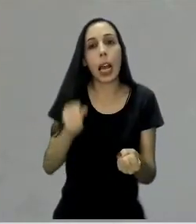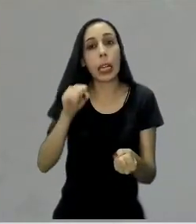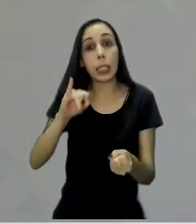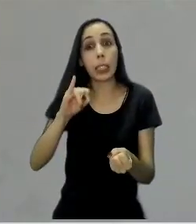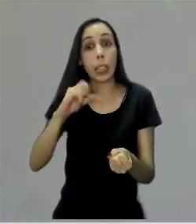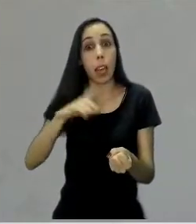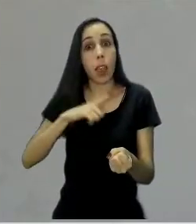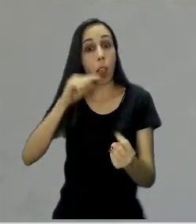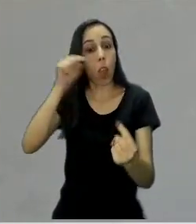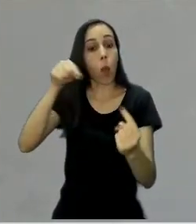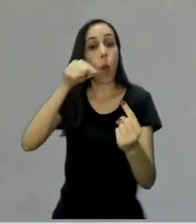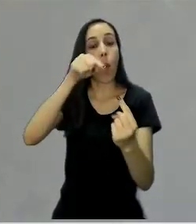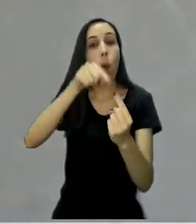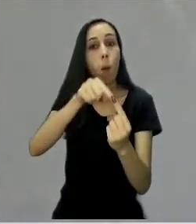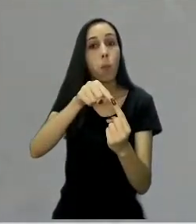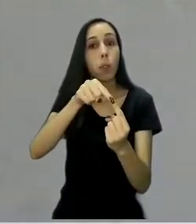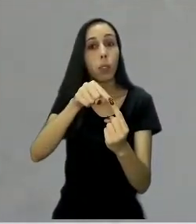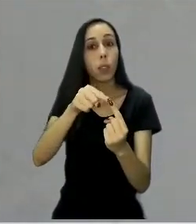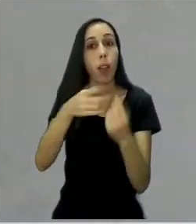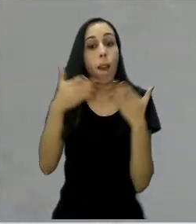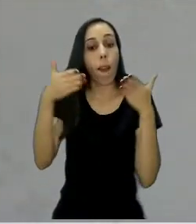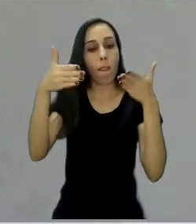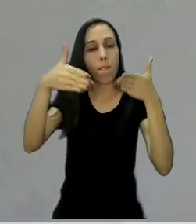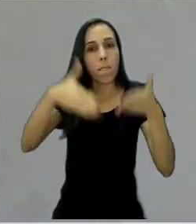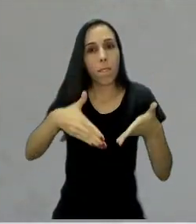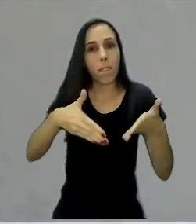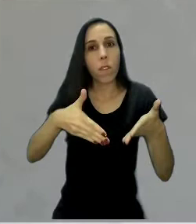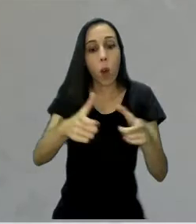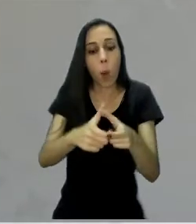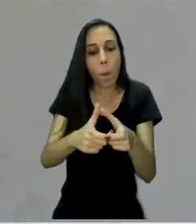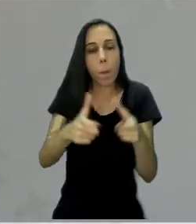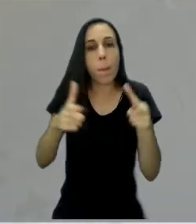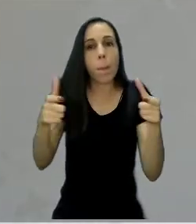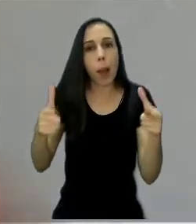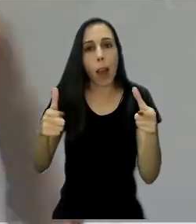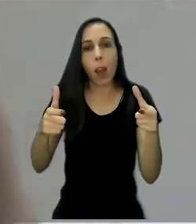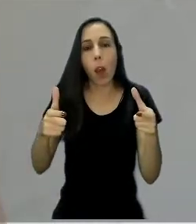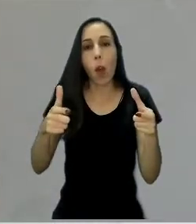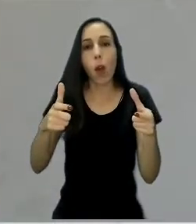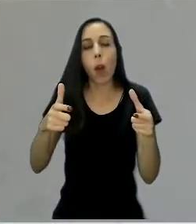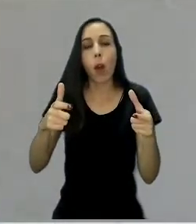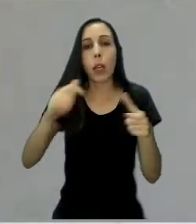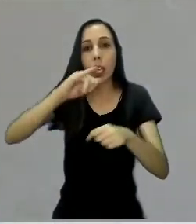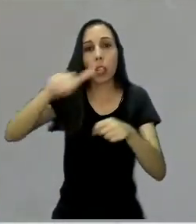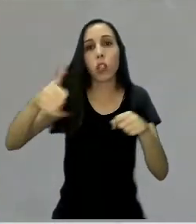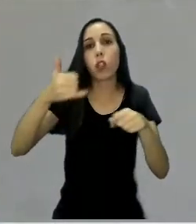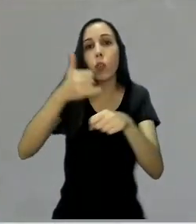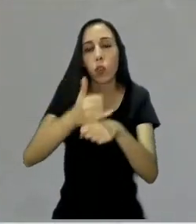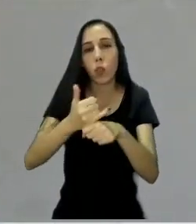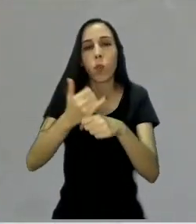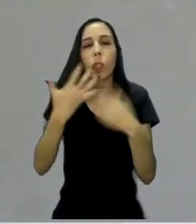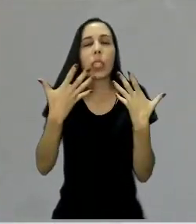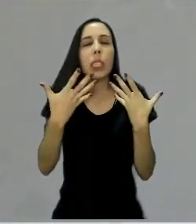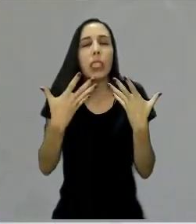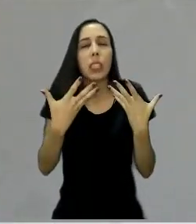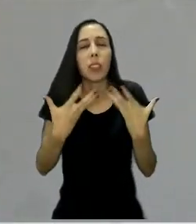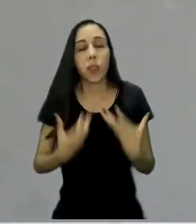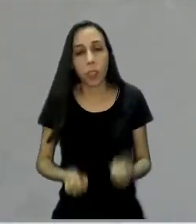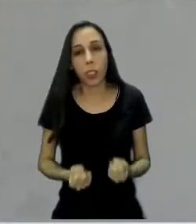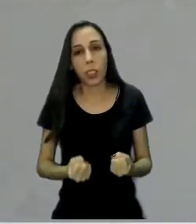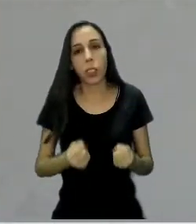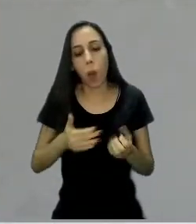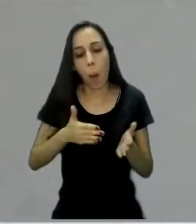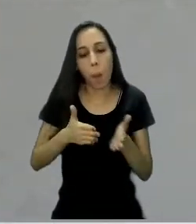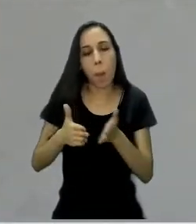aceito, se levar a uma meta. E se essa meta for tão grande, que justifique